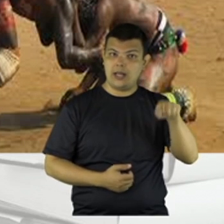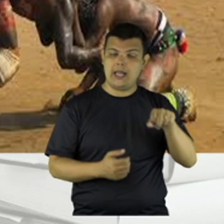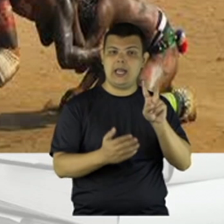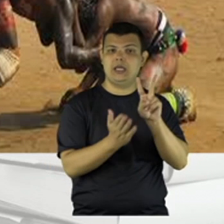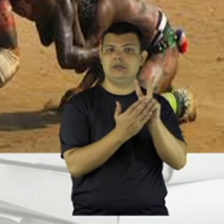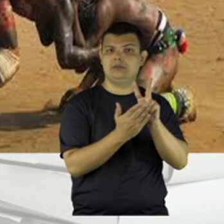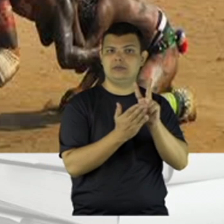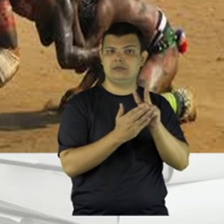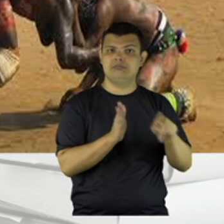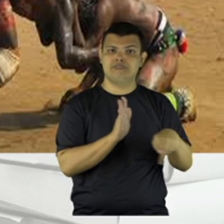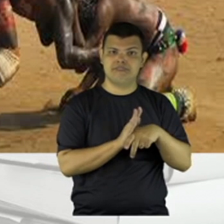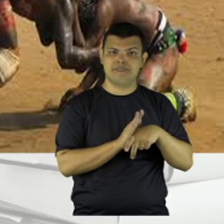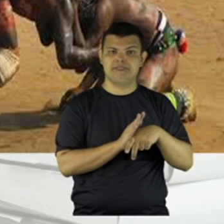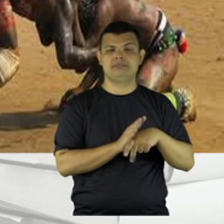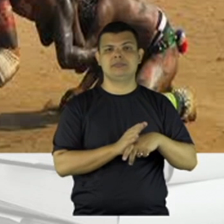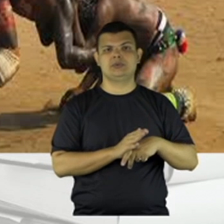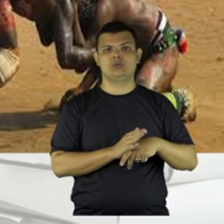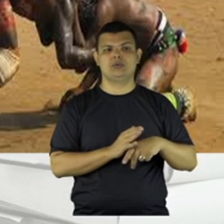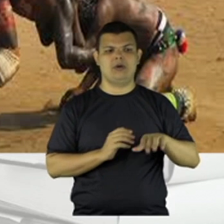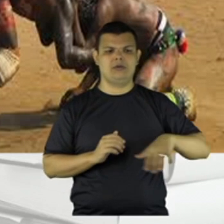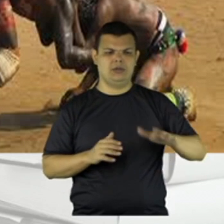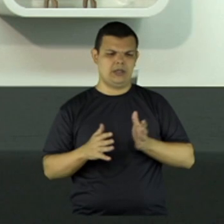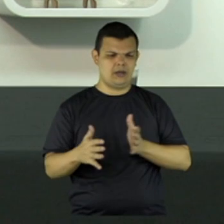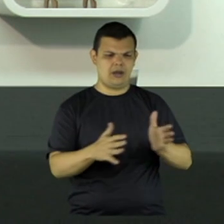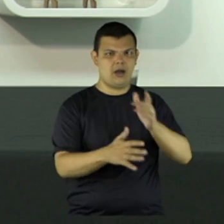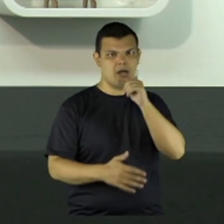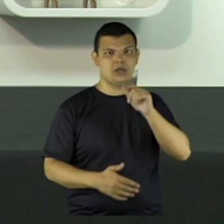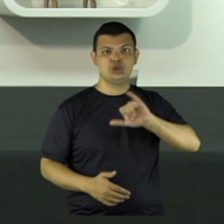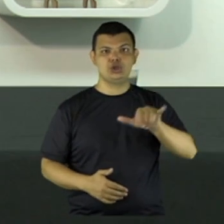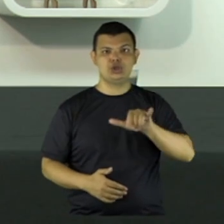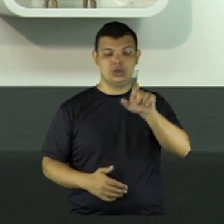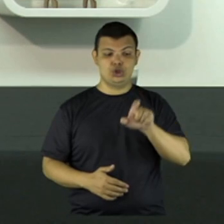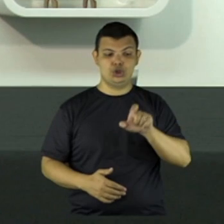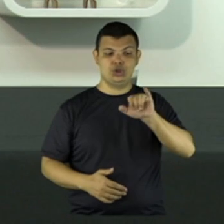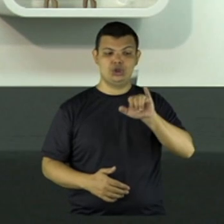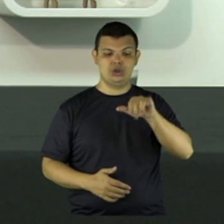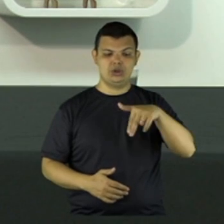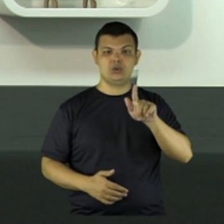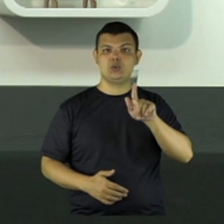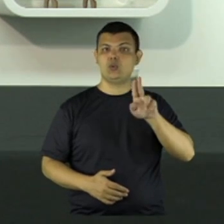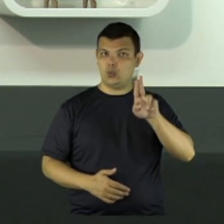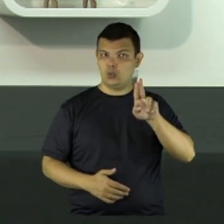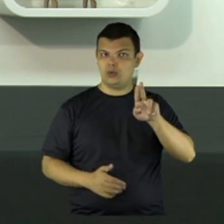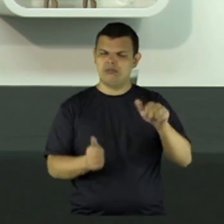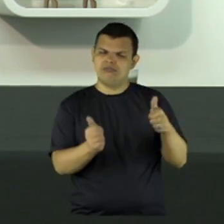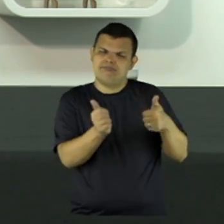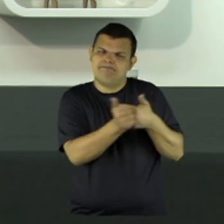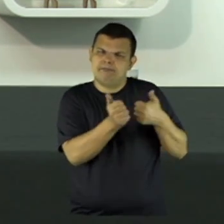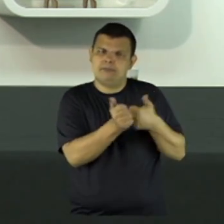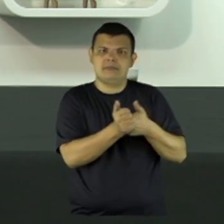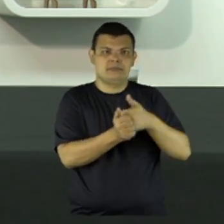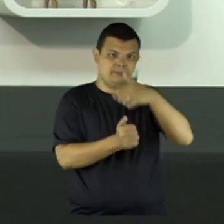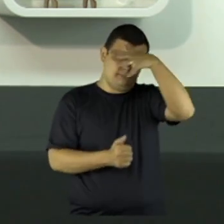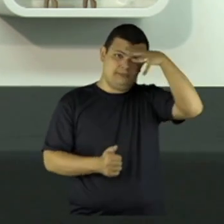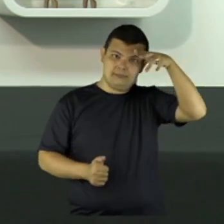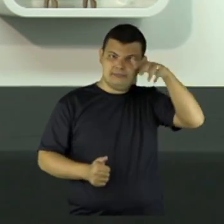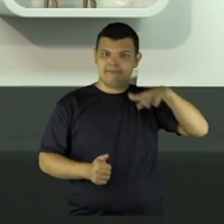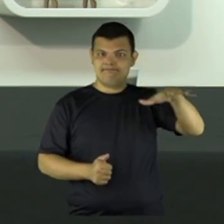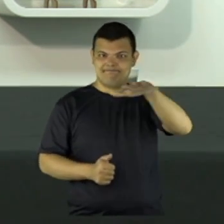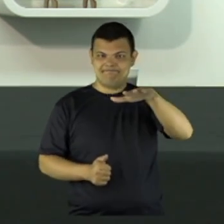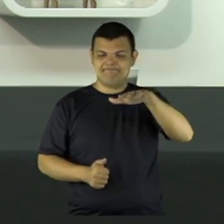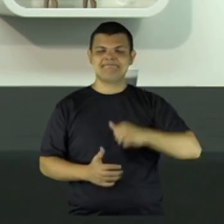povos camaiorás do Xingu, ou seja, também uma luta aqui da região da Amazônia,